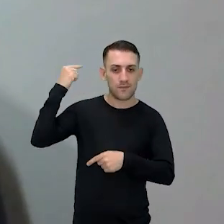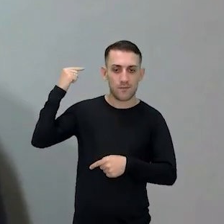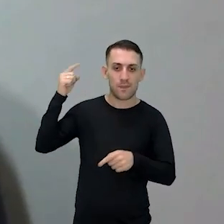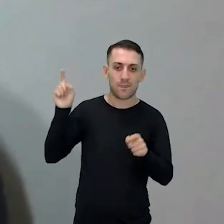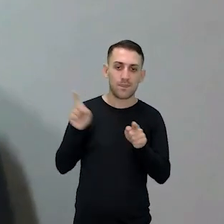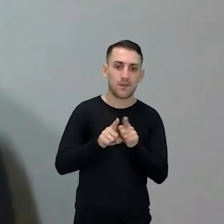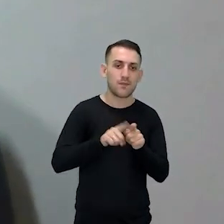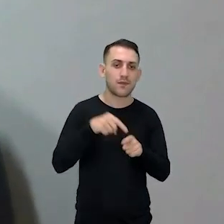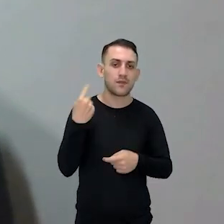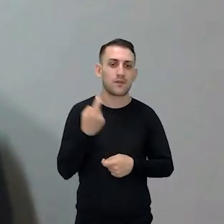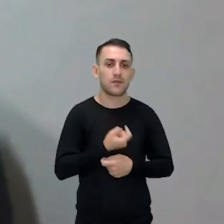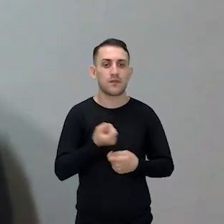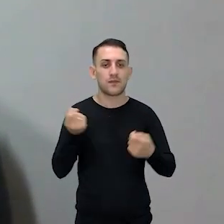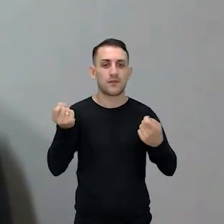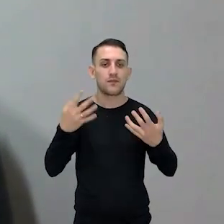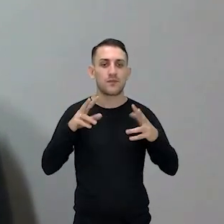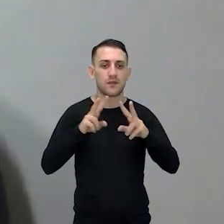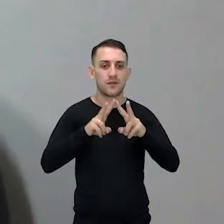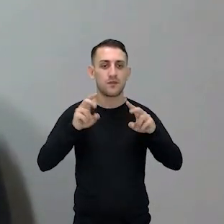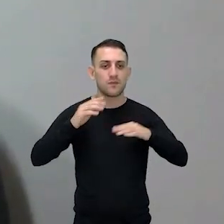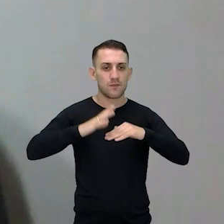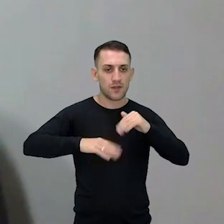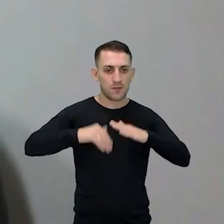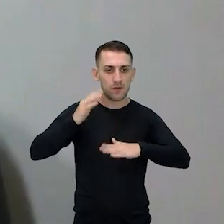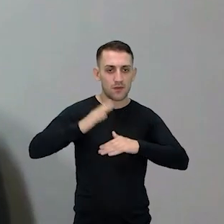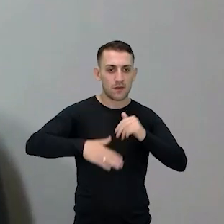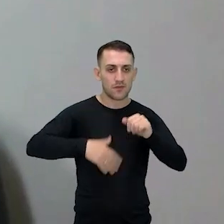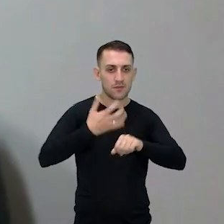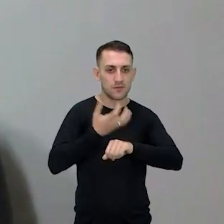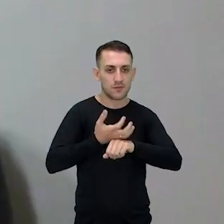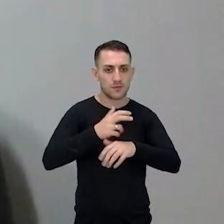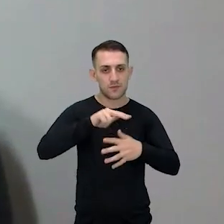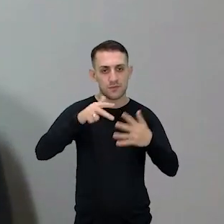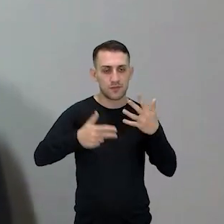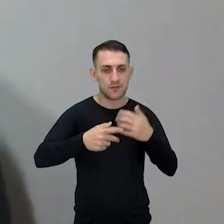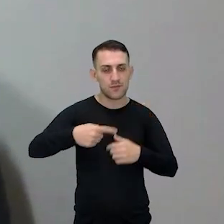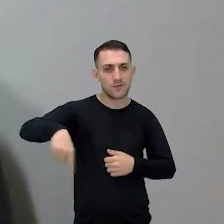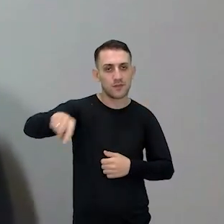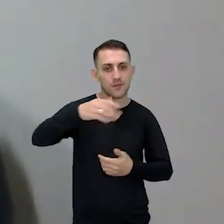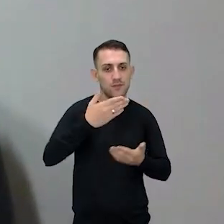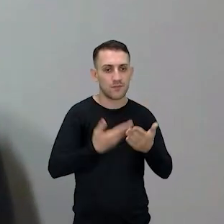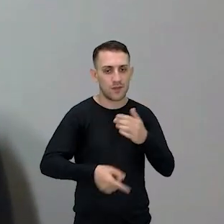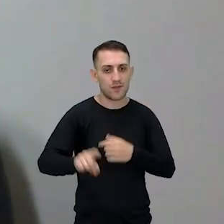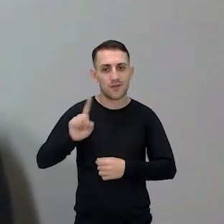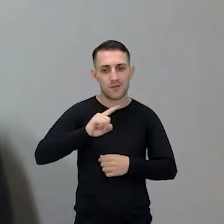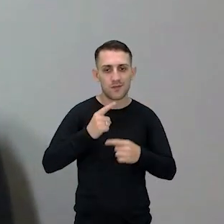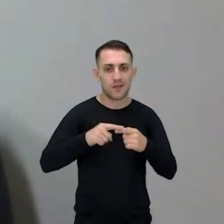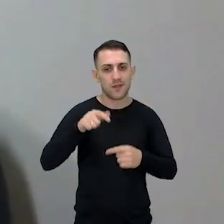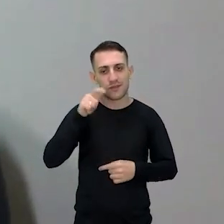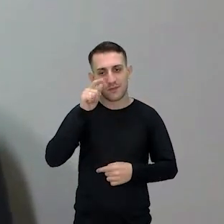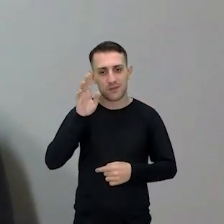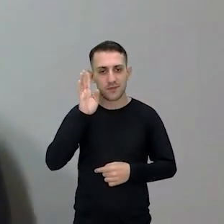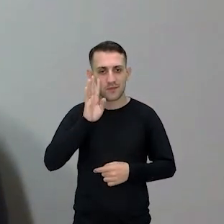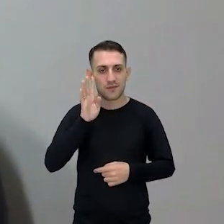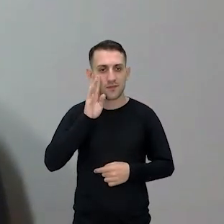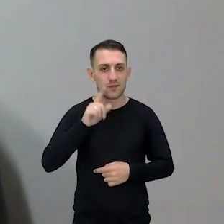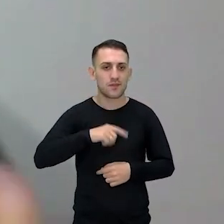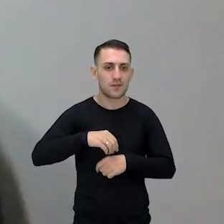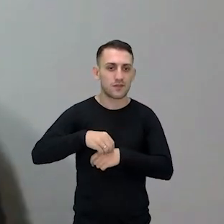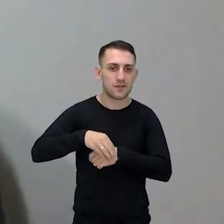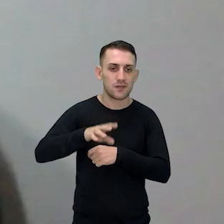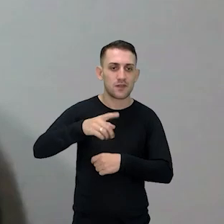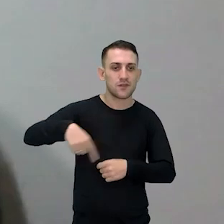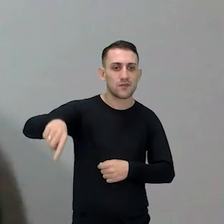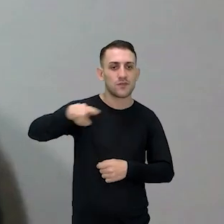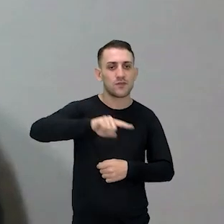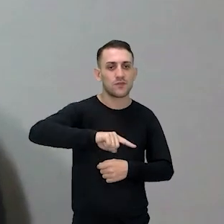e falar um pouco mais sobre práticas interdisciplinares. Então, não percam, que vai ser bem interessante. Então, a nossa sugestão é que